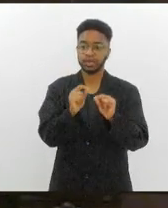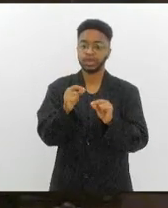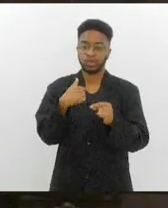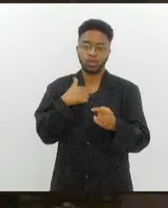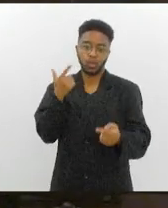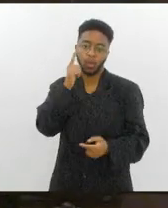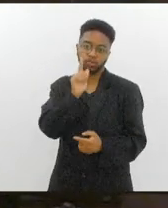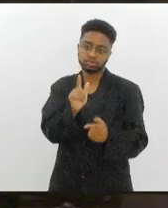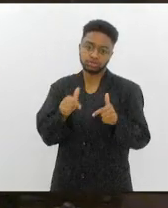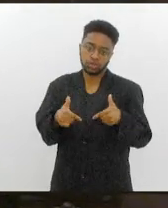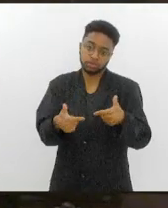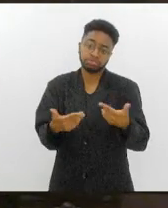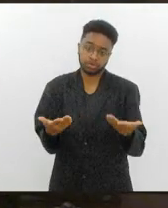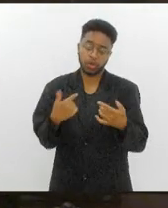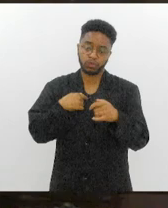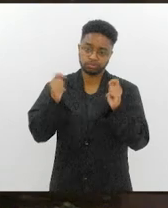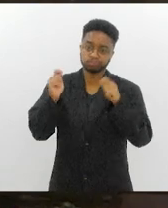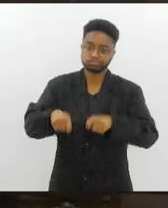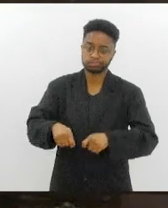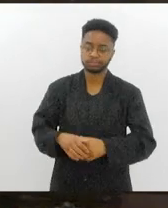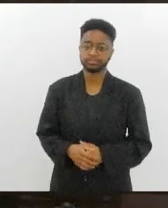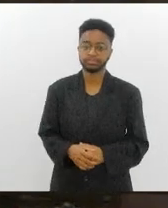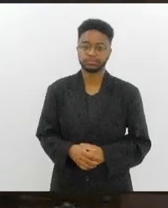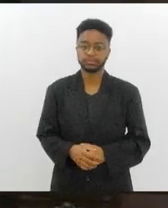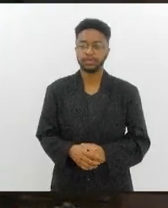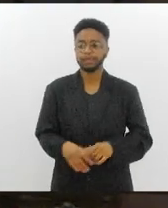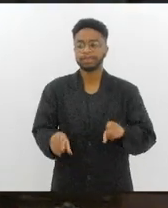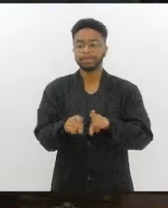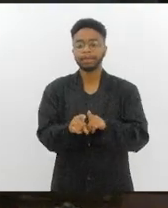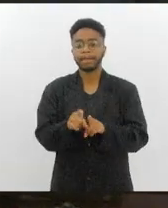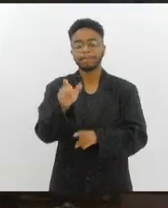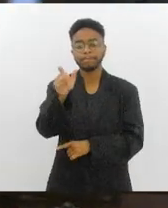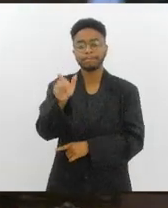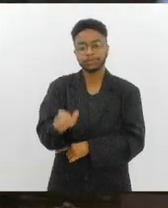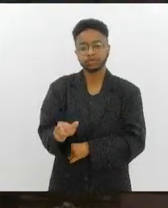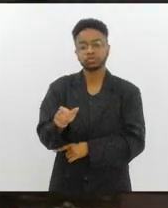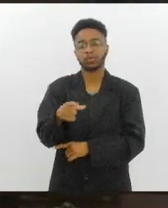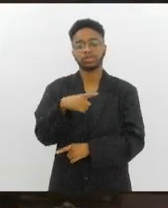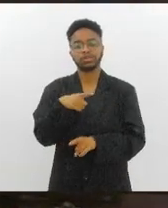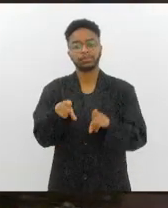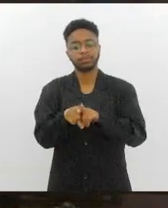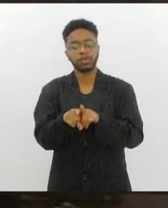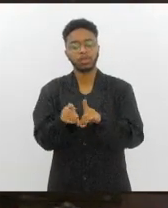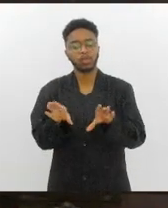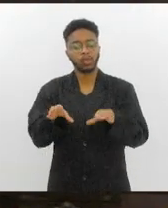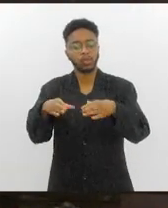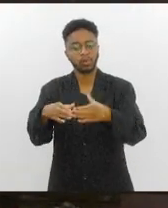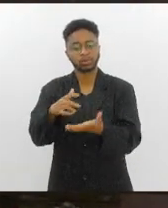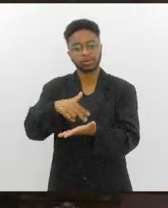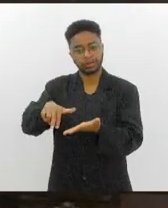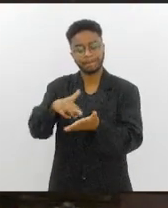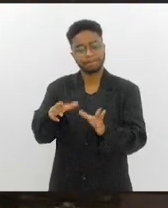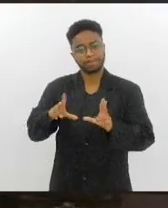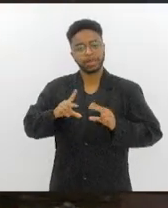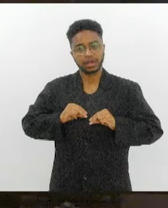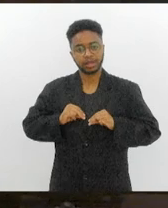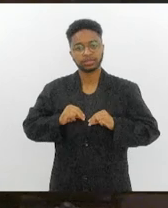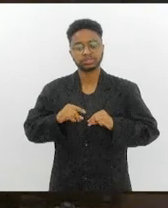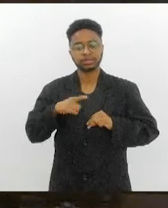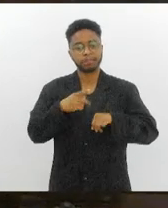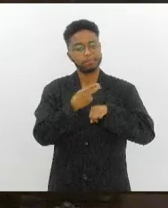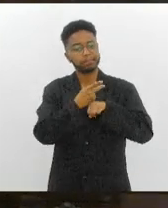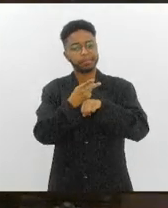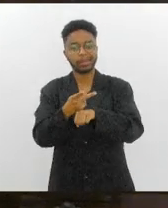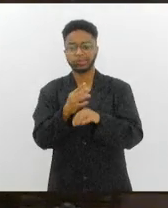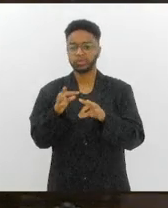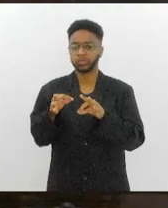por que não fazer? Uma pessoa, uma companhia, eu acho que merece ter todos os prêmios, todo